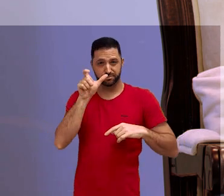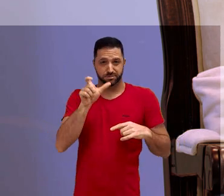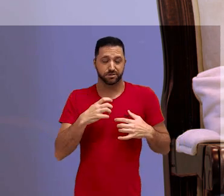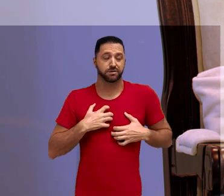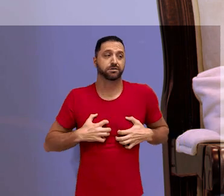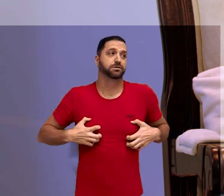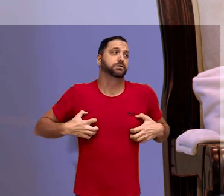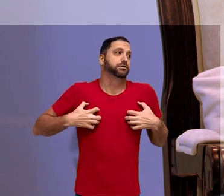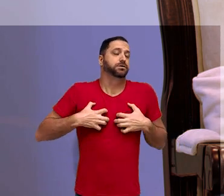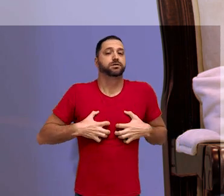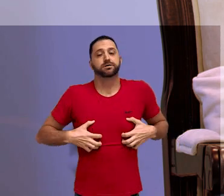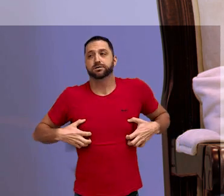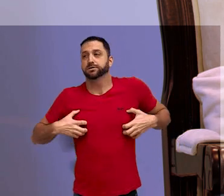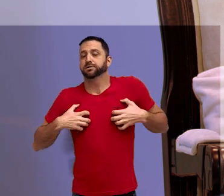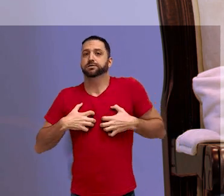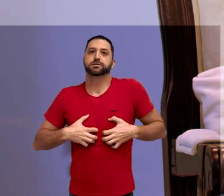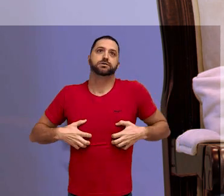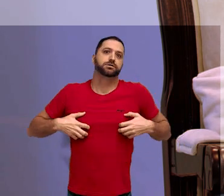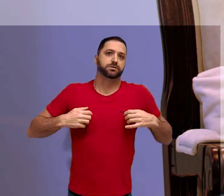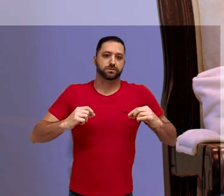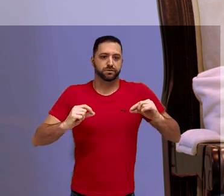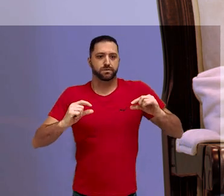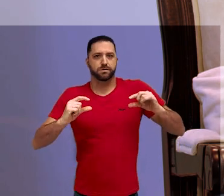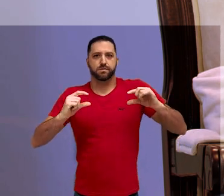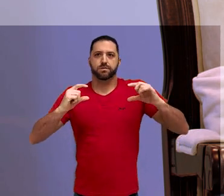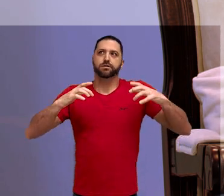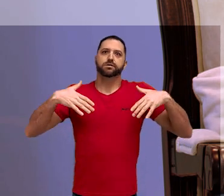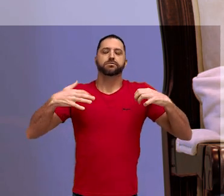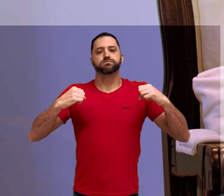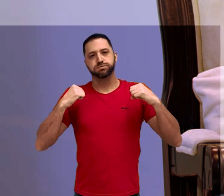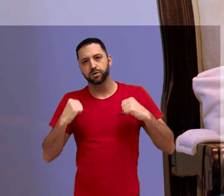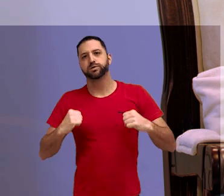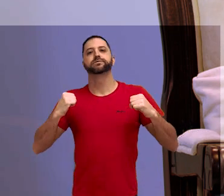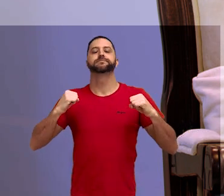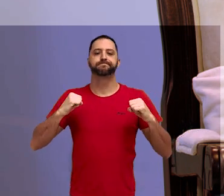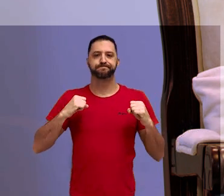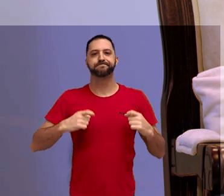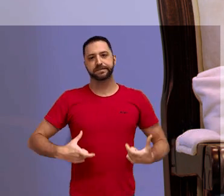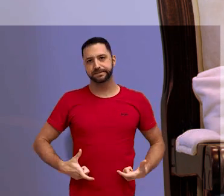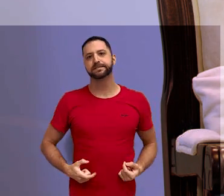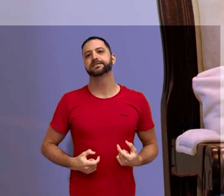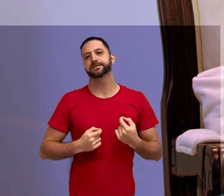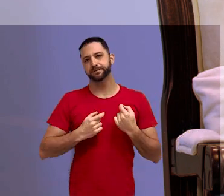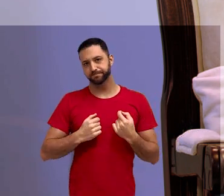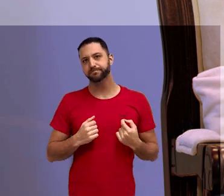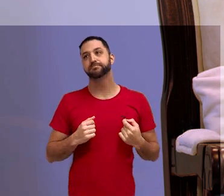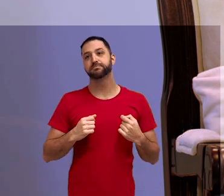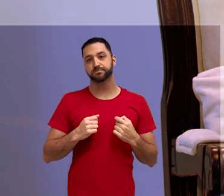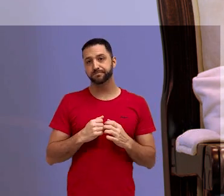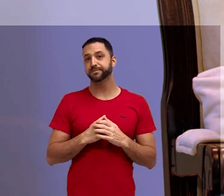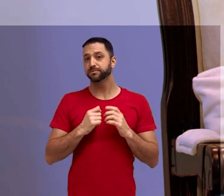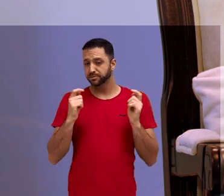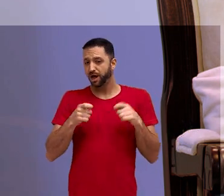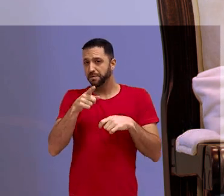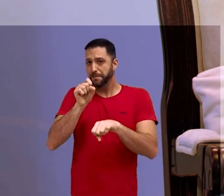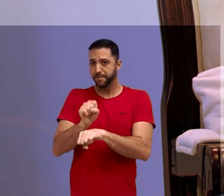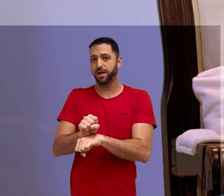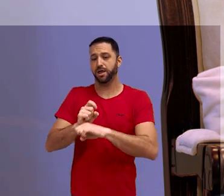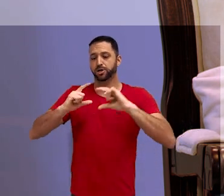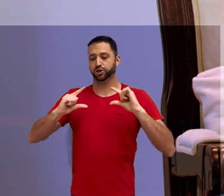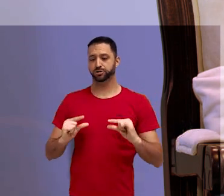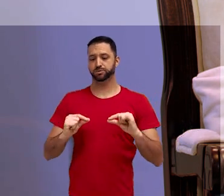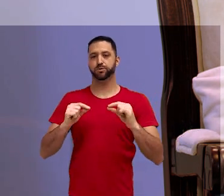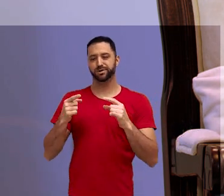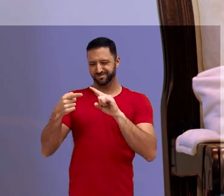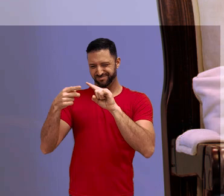relacionamentos com o parceiro, e isso tudo, a mulher vai construindo uma angústia, e aí isso é um fator de risco